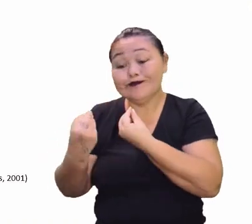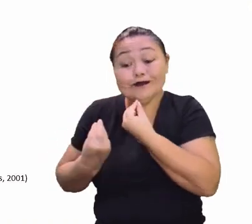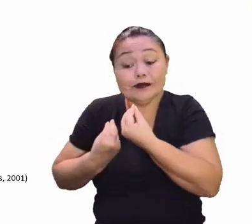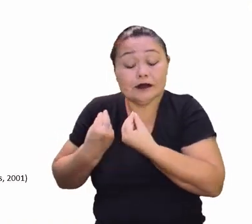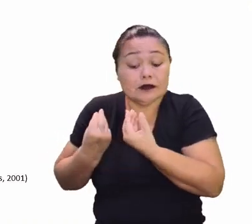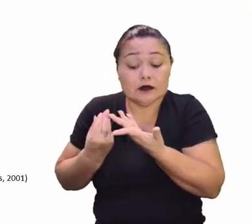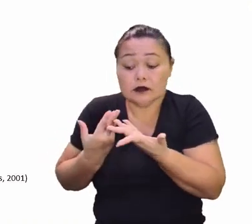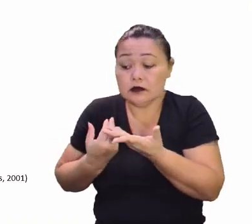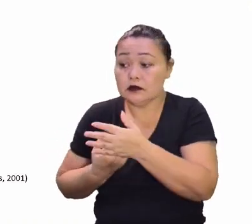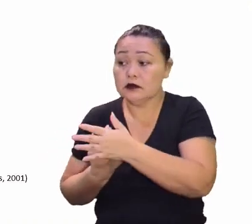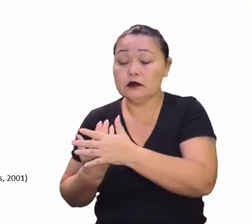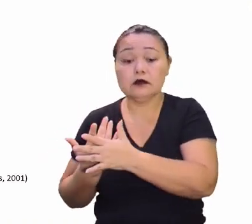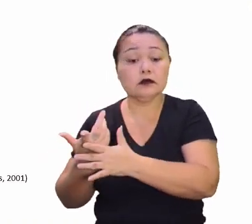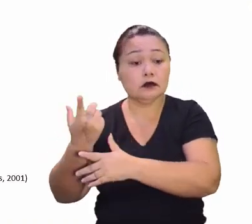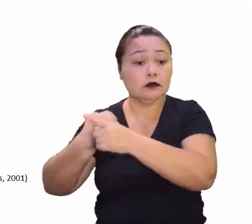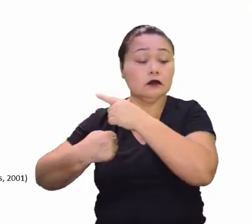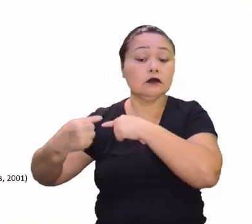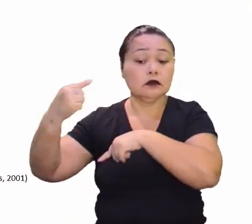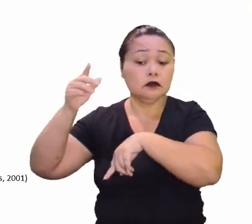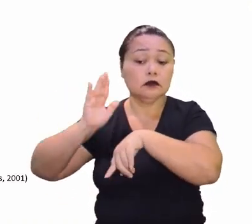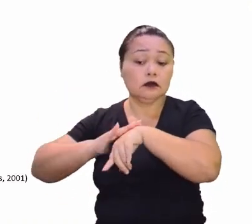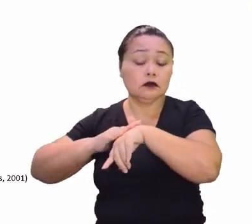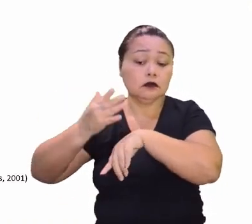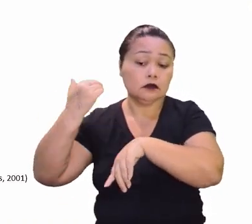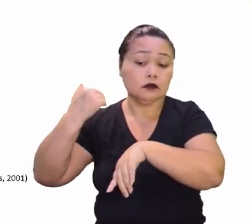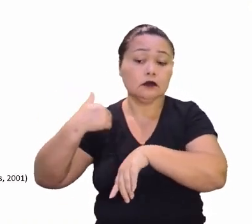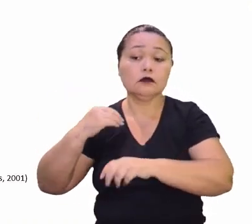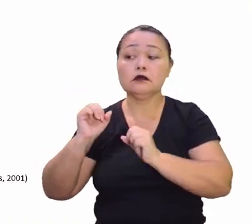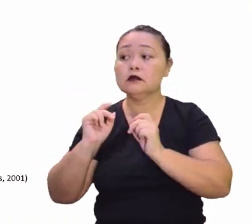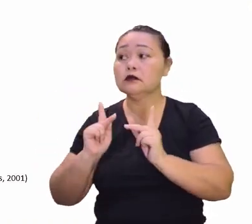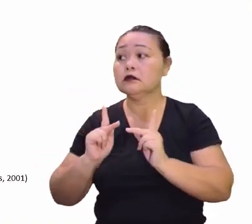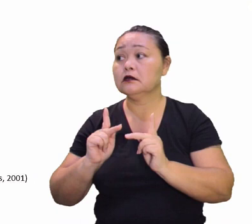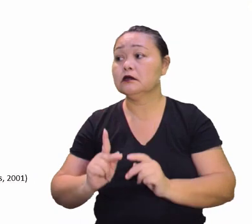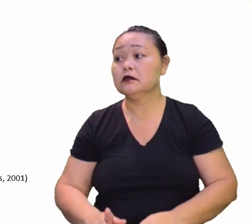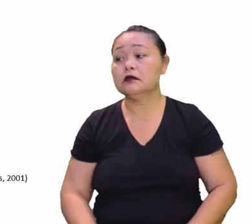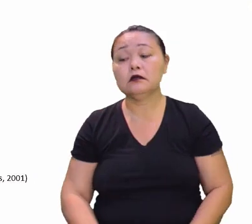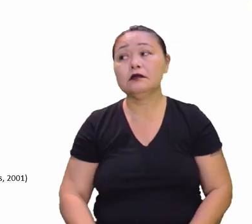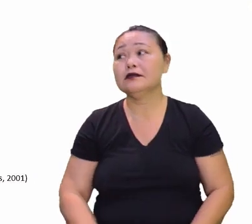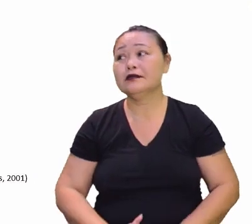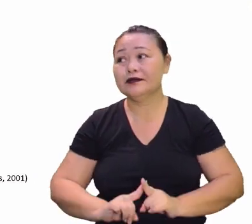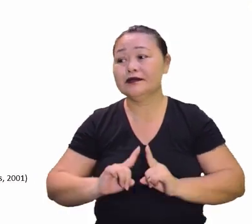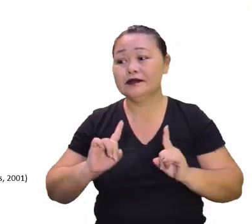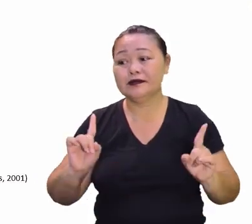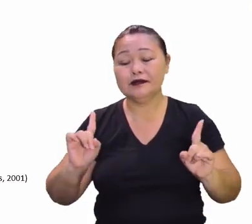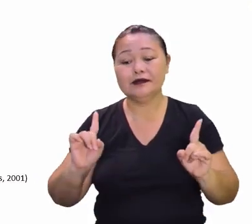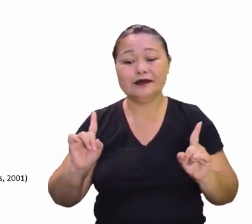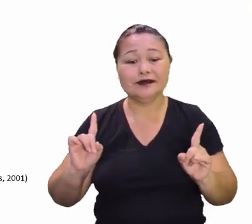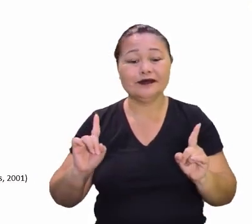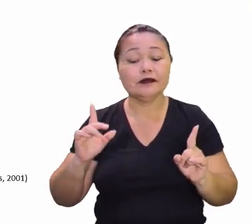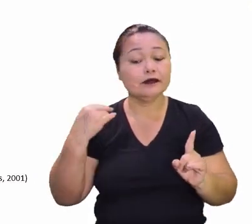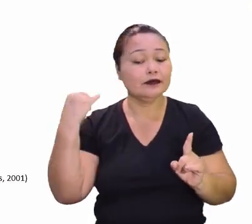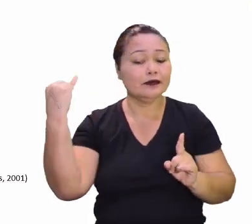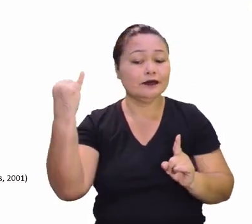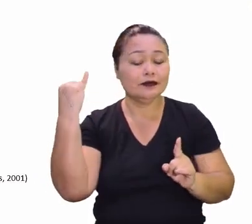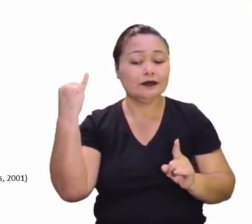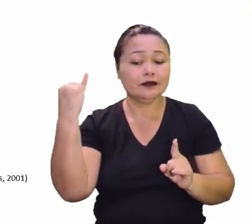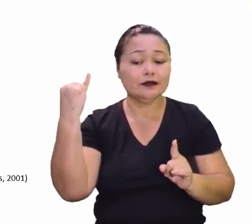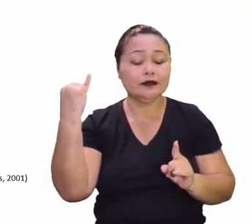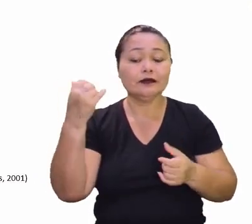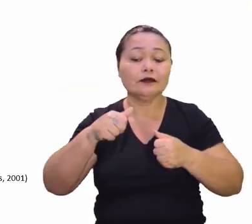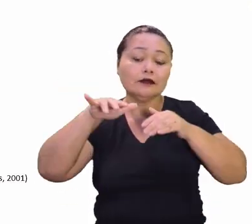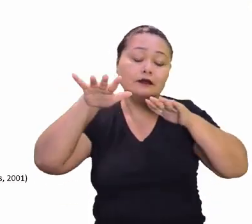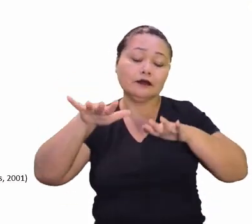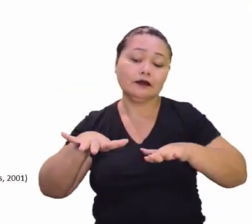condição de produzir naquele momento. Muito bem. Ok? Exato, professor. Mas foi fundamental para